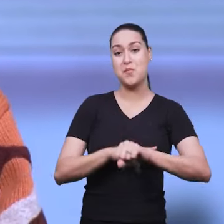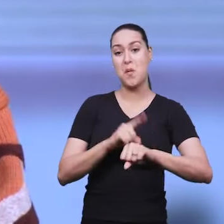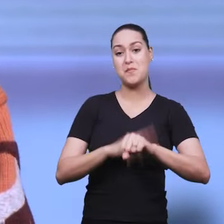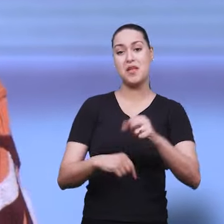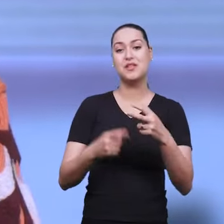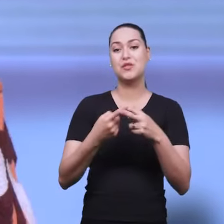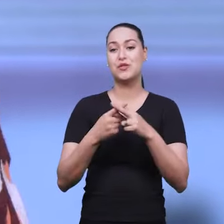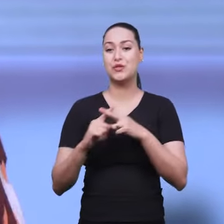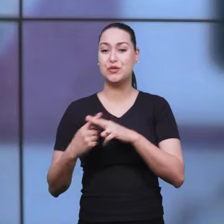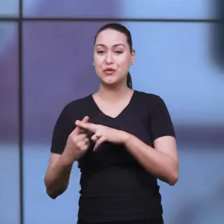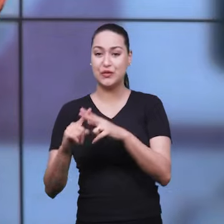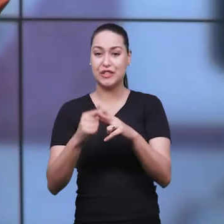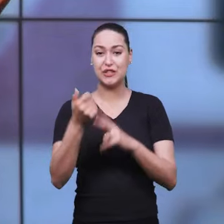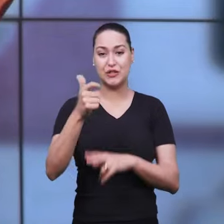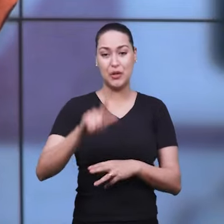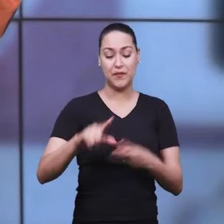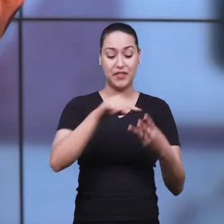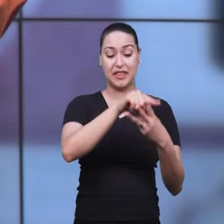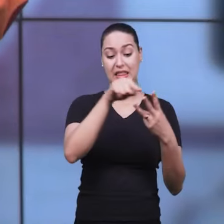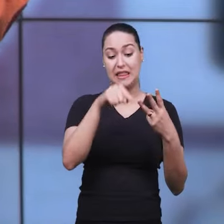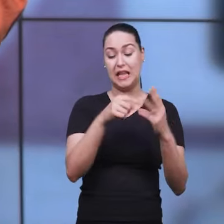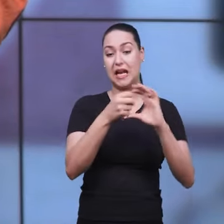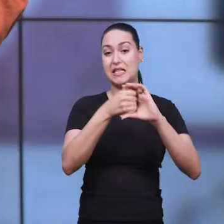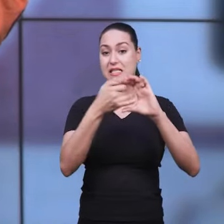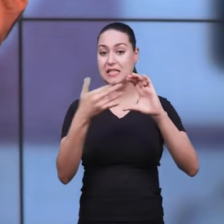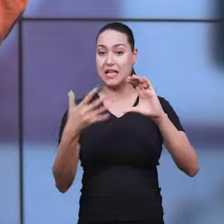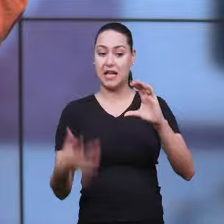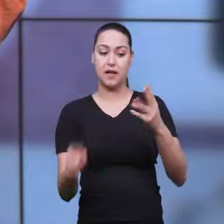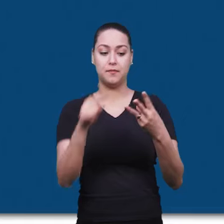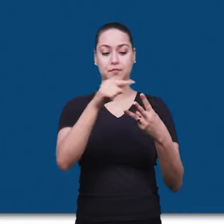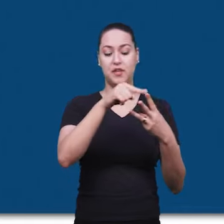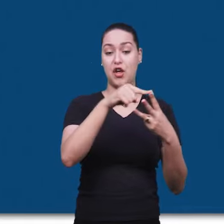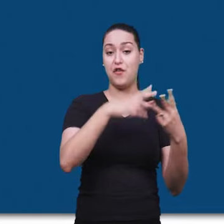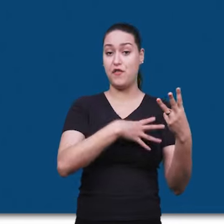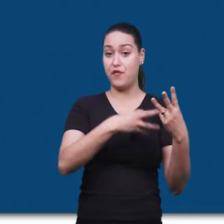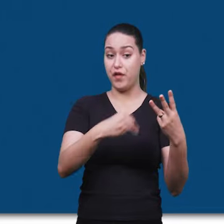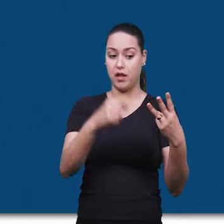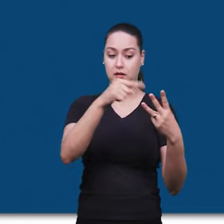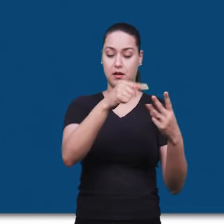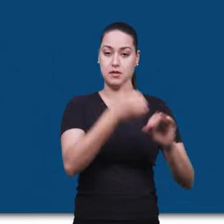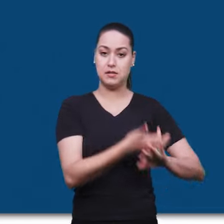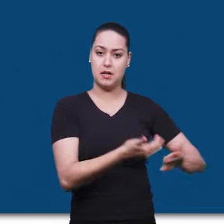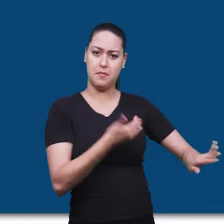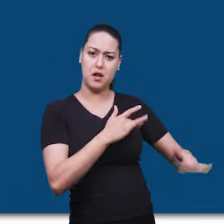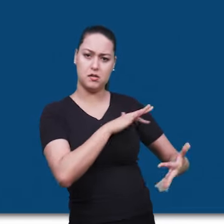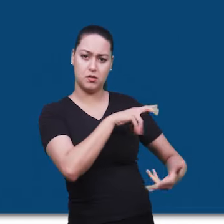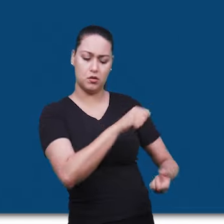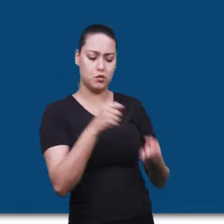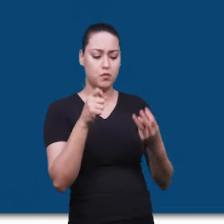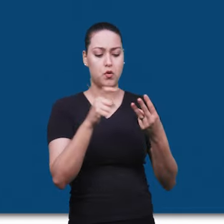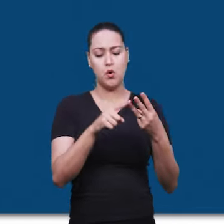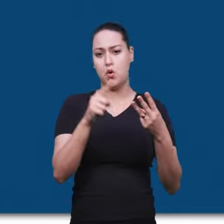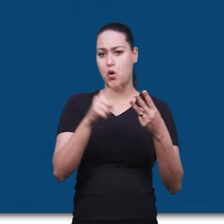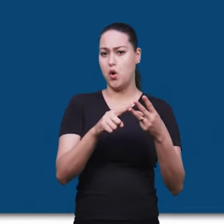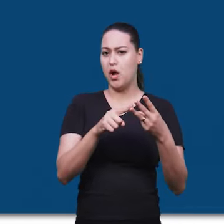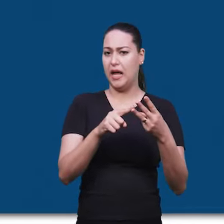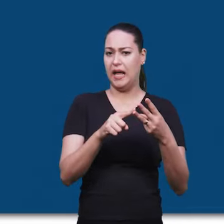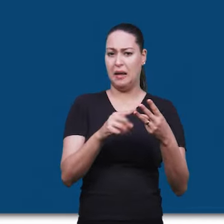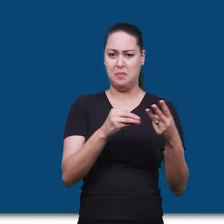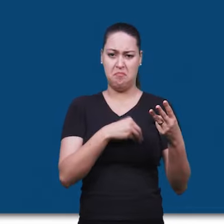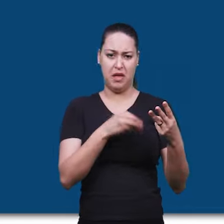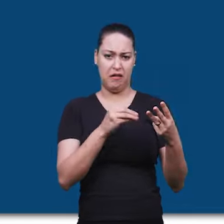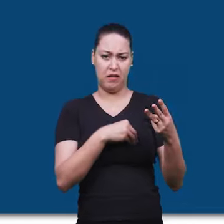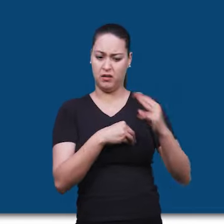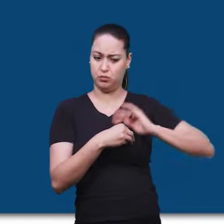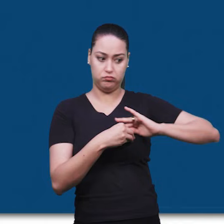de reconstrução. Essas 3 características, filiação, separação do mundo e